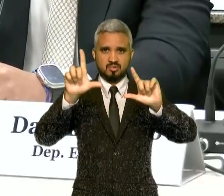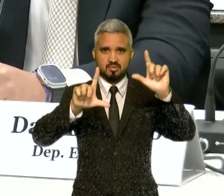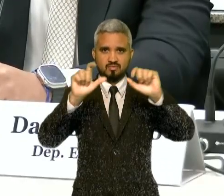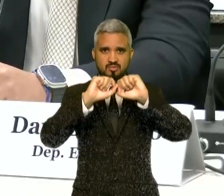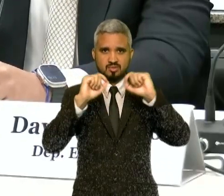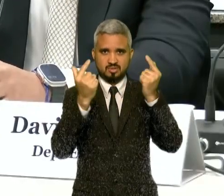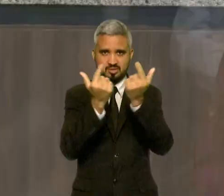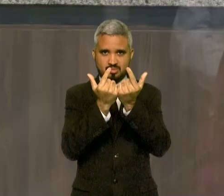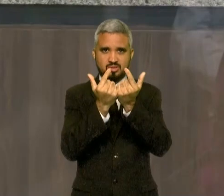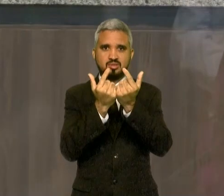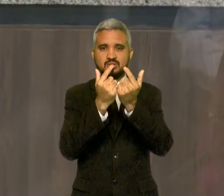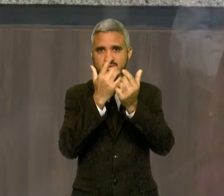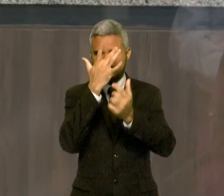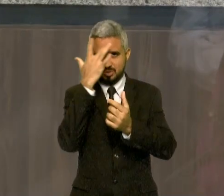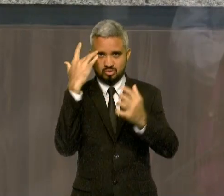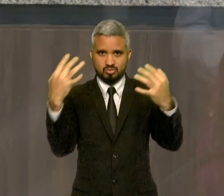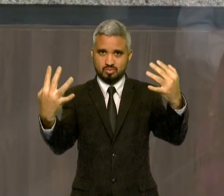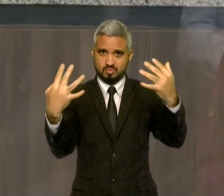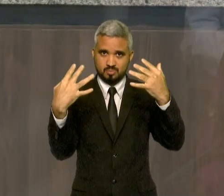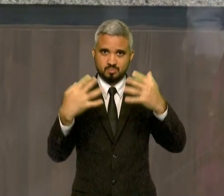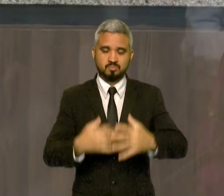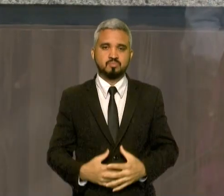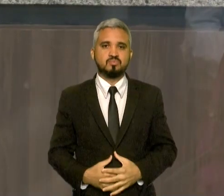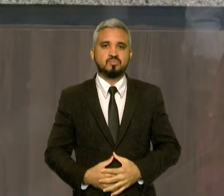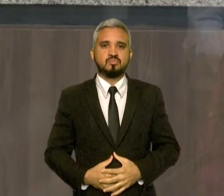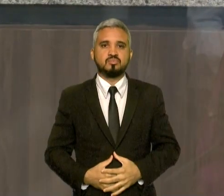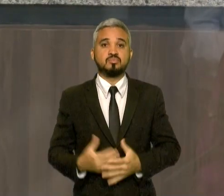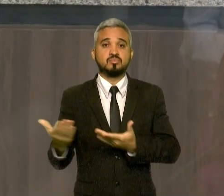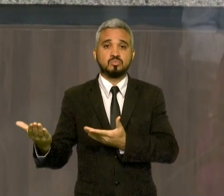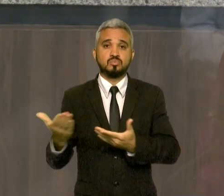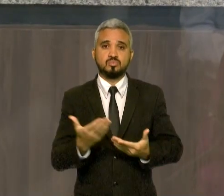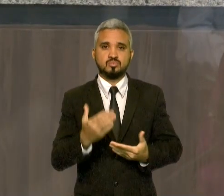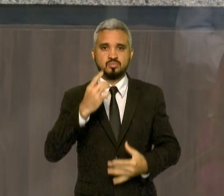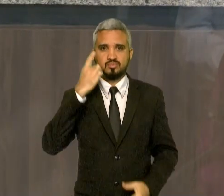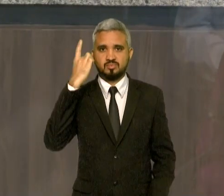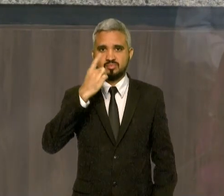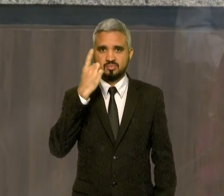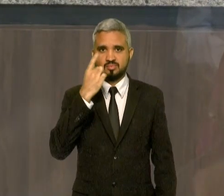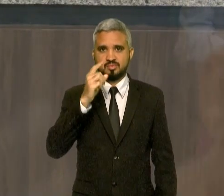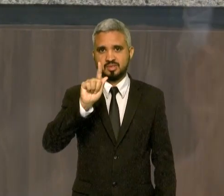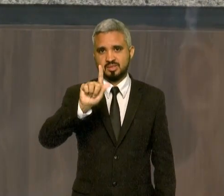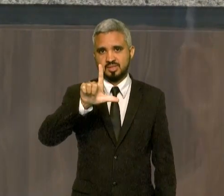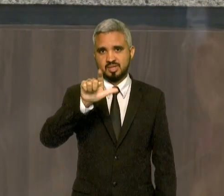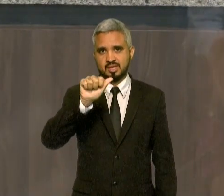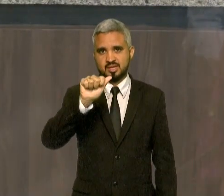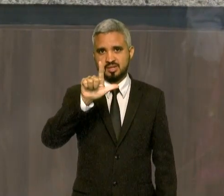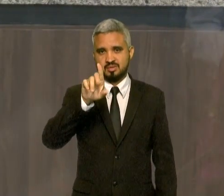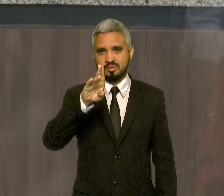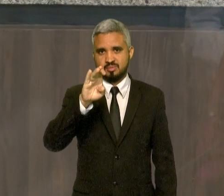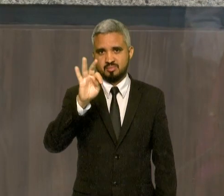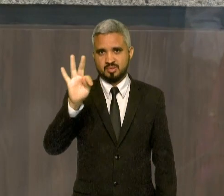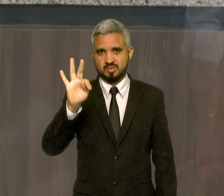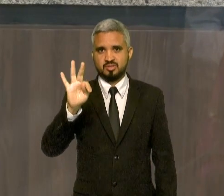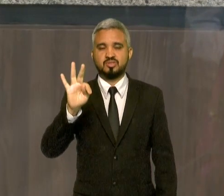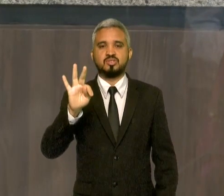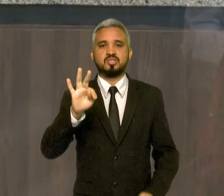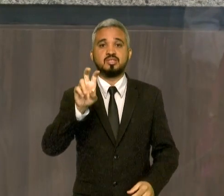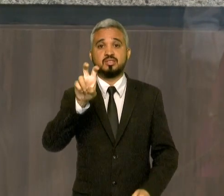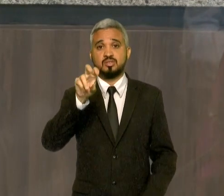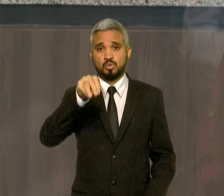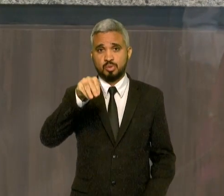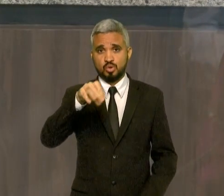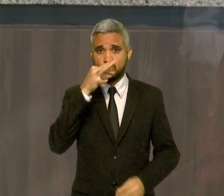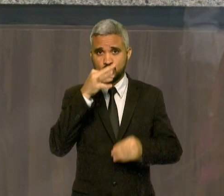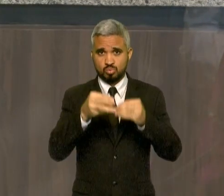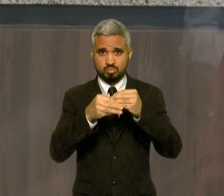Assembleia. Com a fala, o deputado Glauber Cutrim, por 5 minutos sem a parte, em seguida, deputado